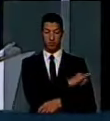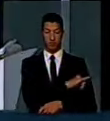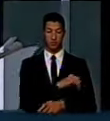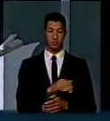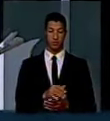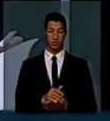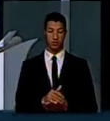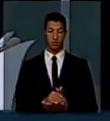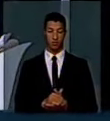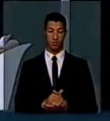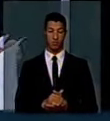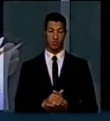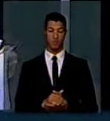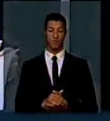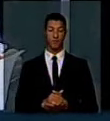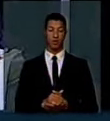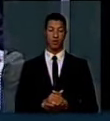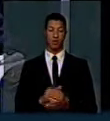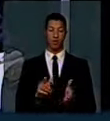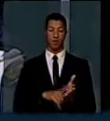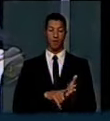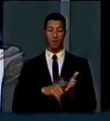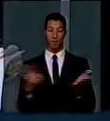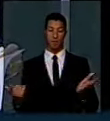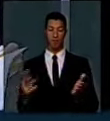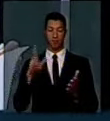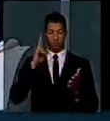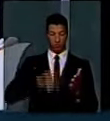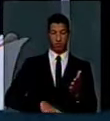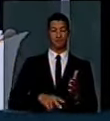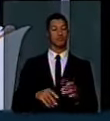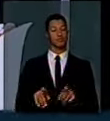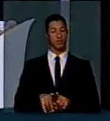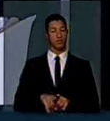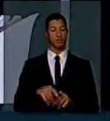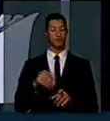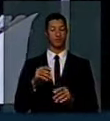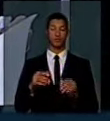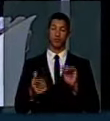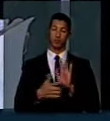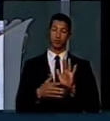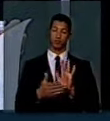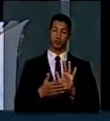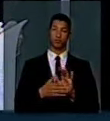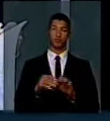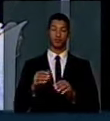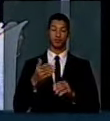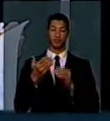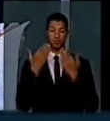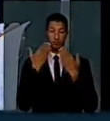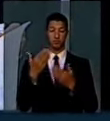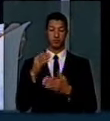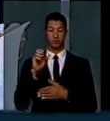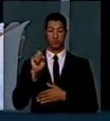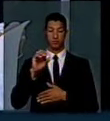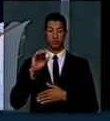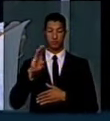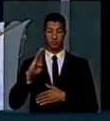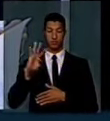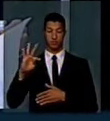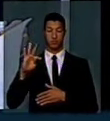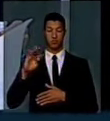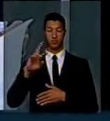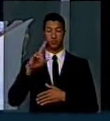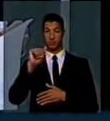Senhor presidente, eu estou lendo aqui nos jornais que o PSOL protocolou uma representação contra a apresentadora do SBT, Raquel